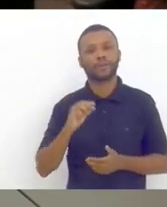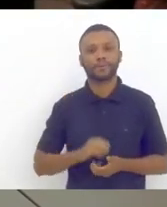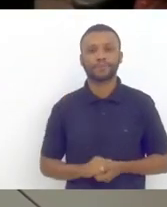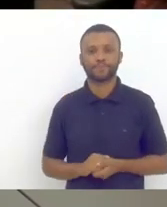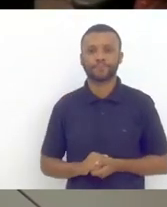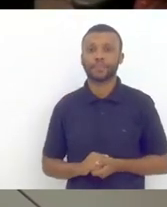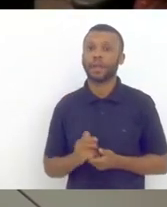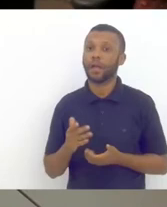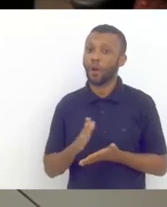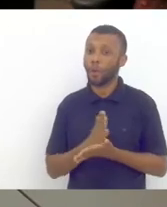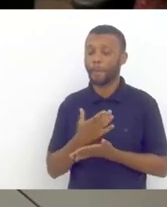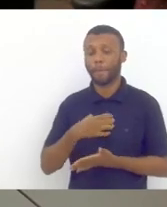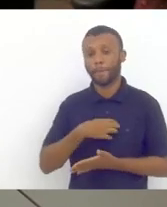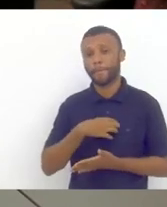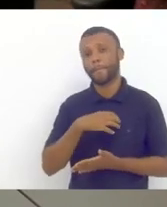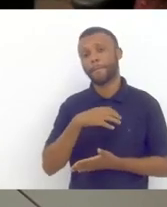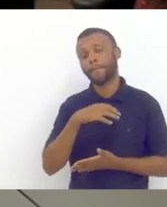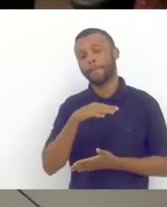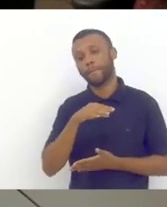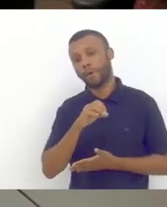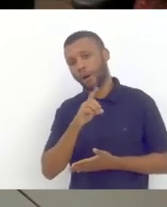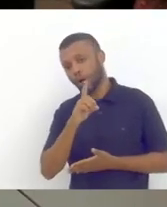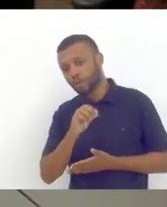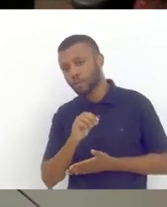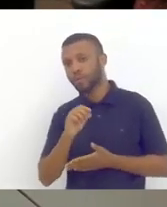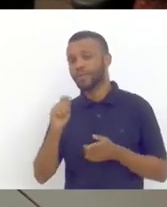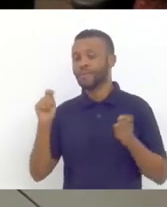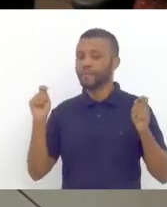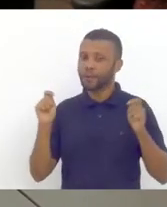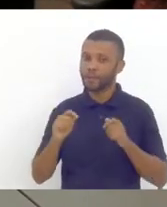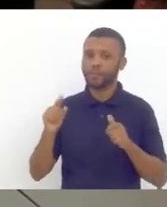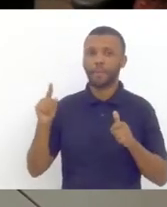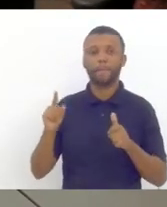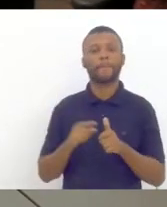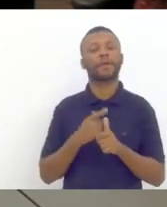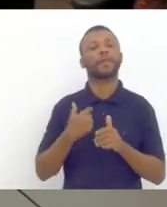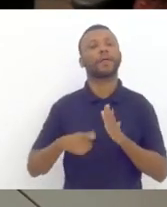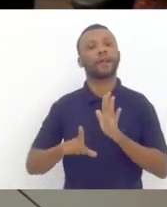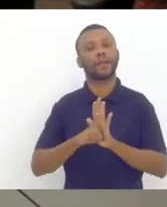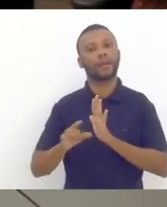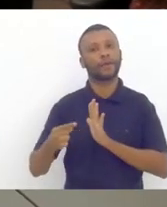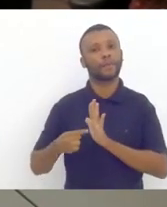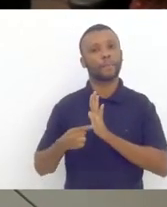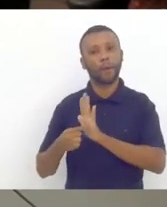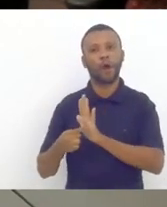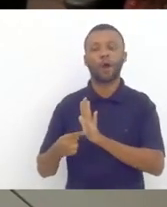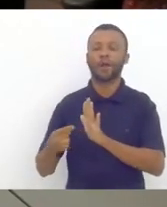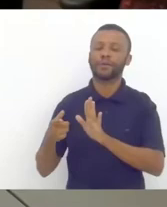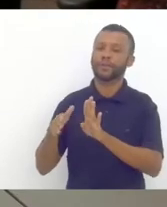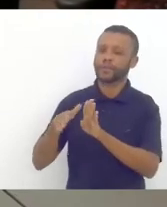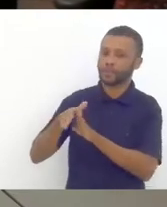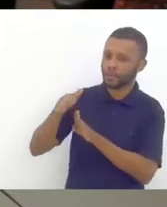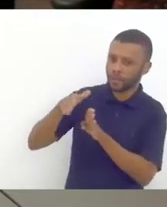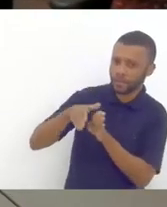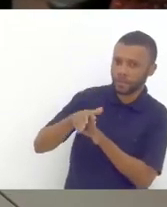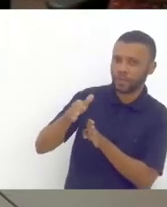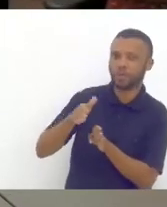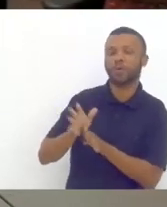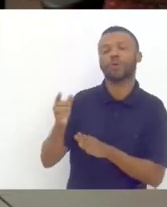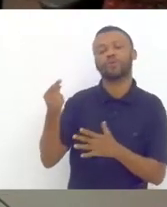de algum modo, né, valide uma primeira lei que traga assim, essas diretrizes, esses fundamentos,